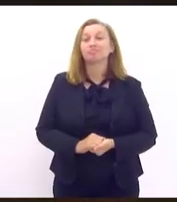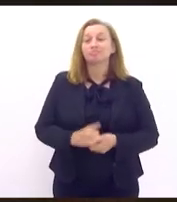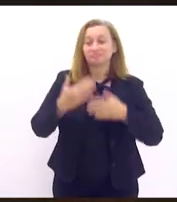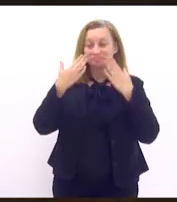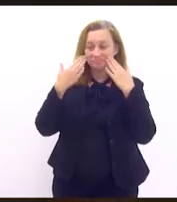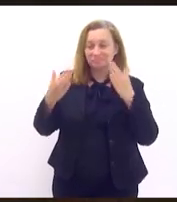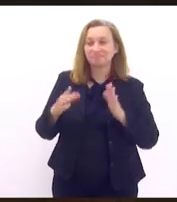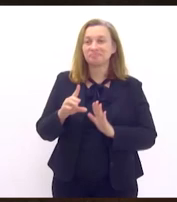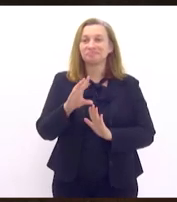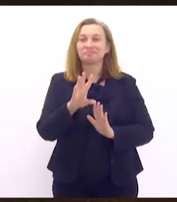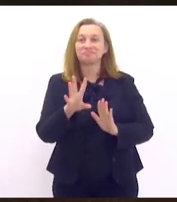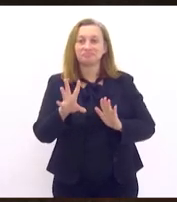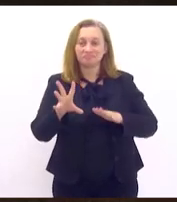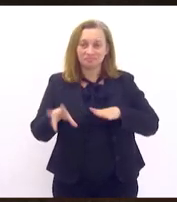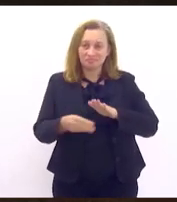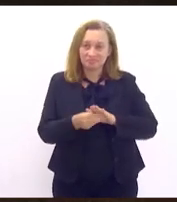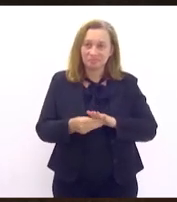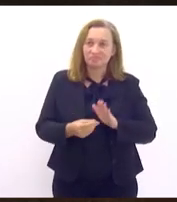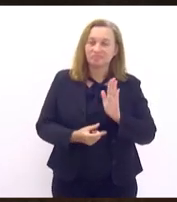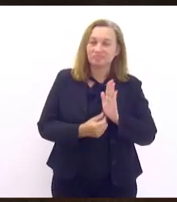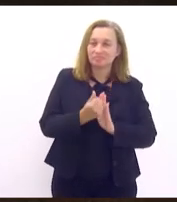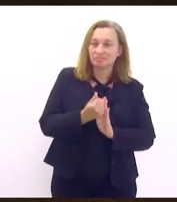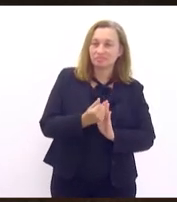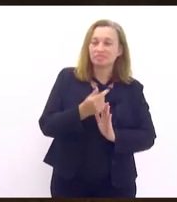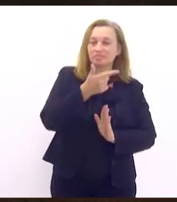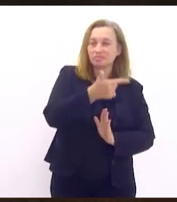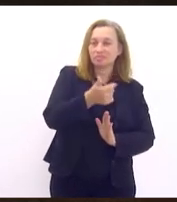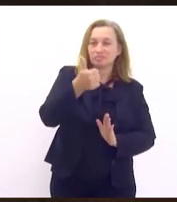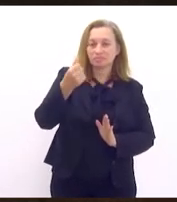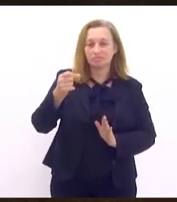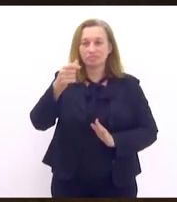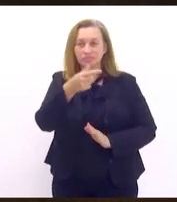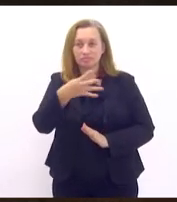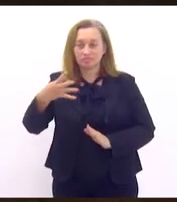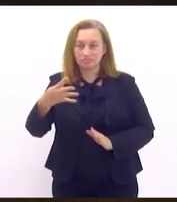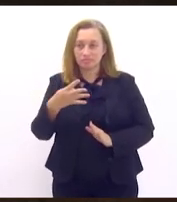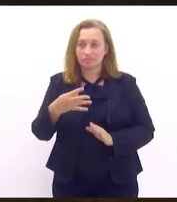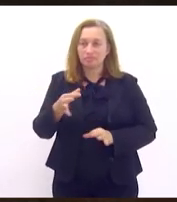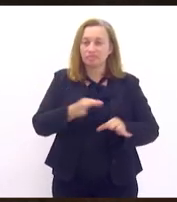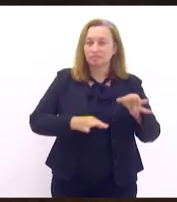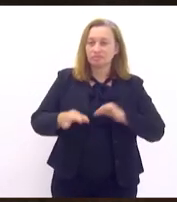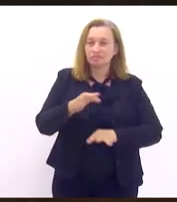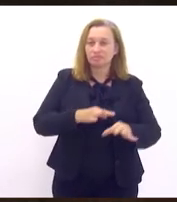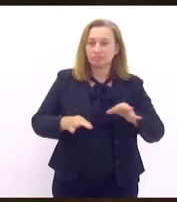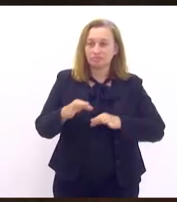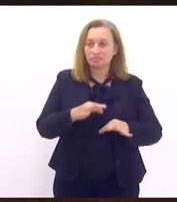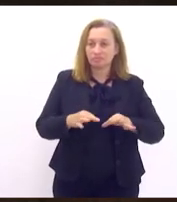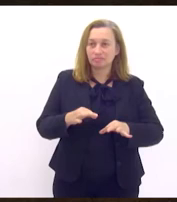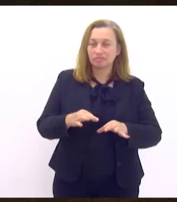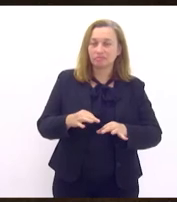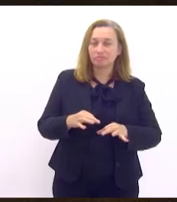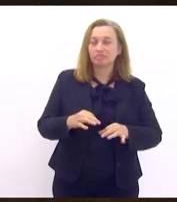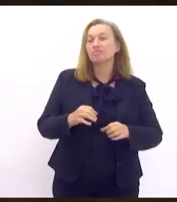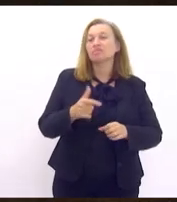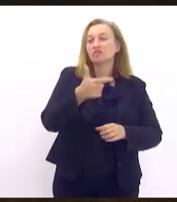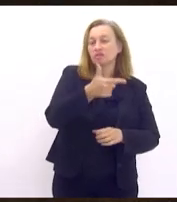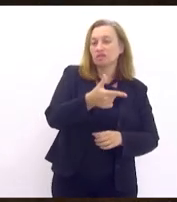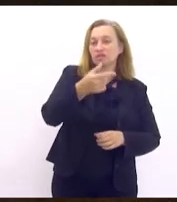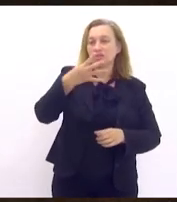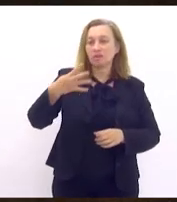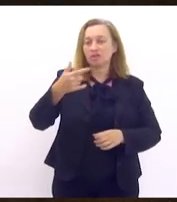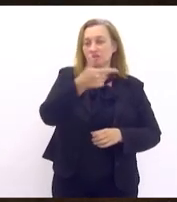Apresentação de emenda aos projetos de lei orçamentário 2024 e ao plano plurianual 24-27 e ao